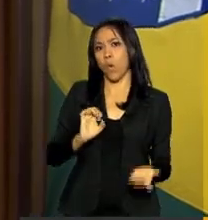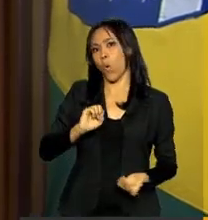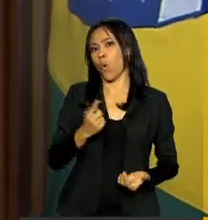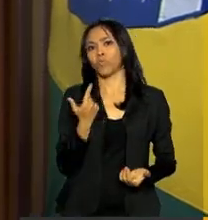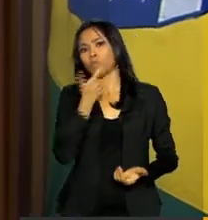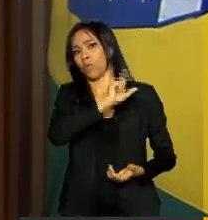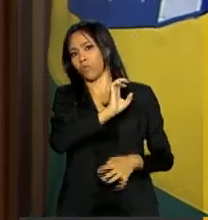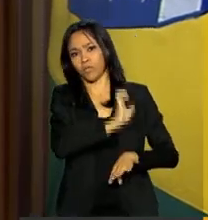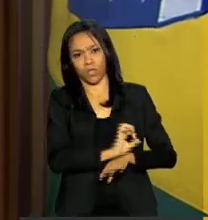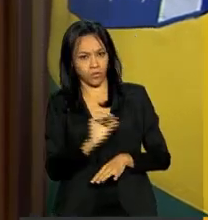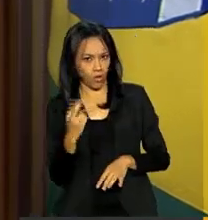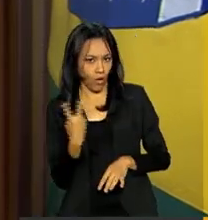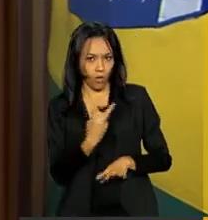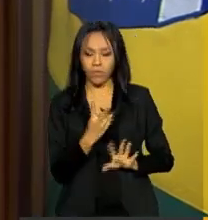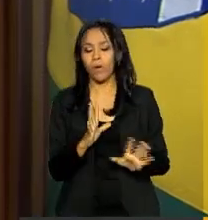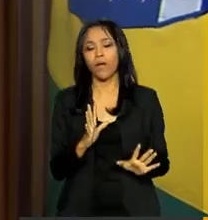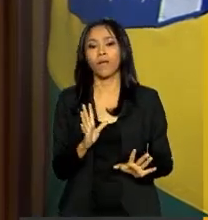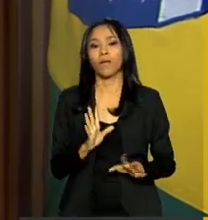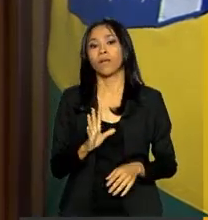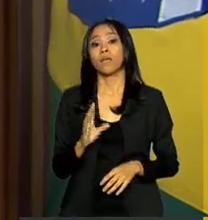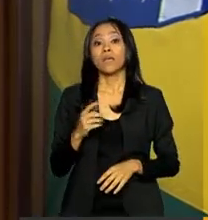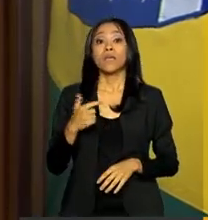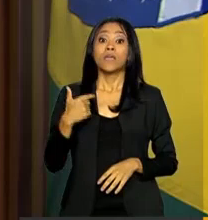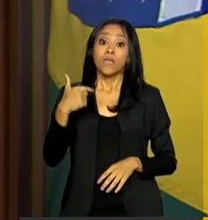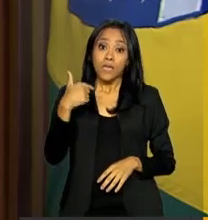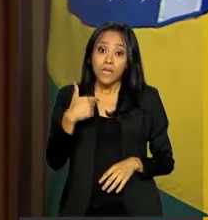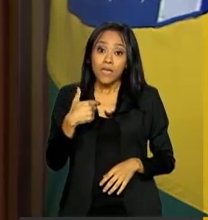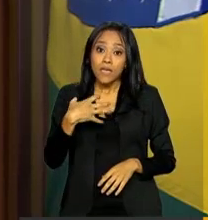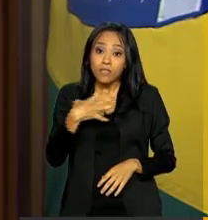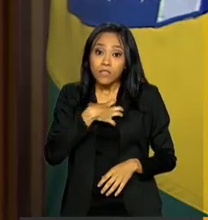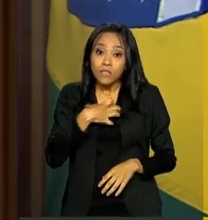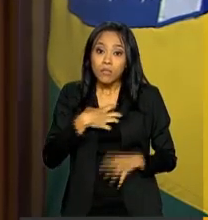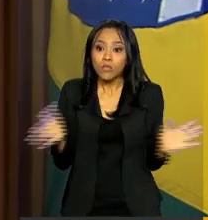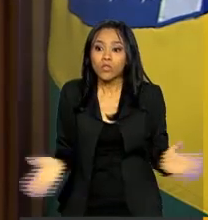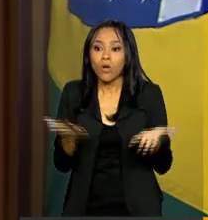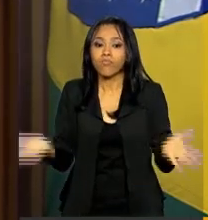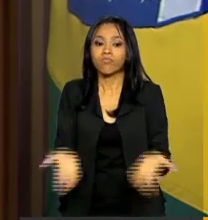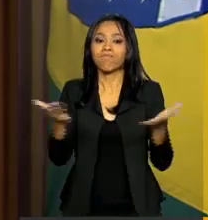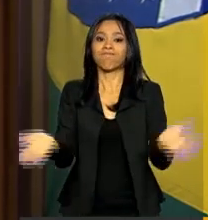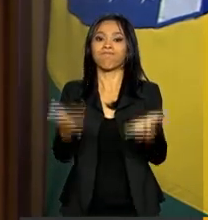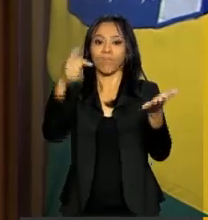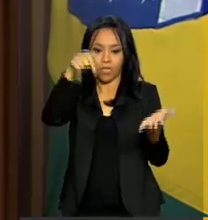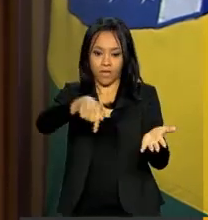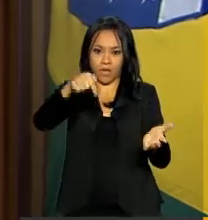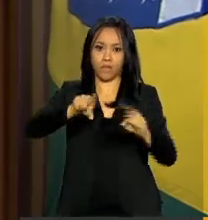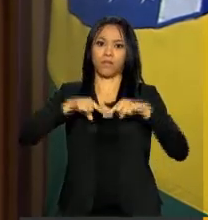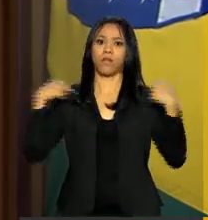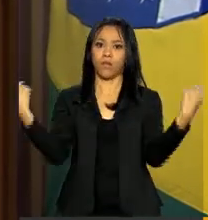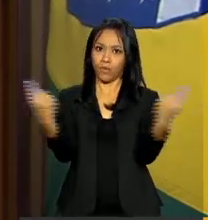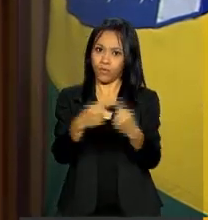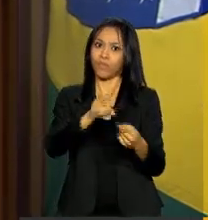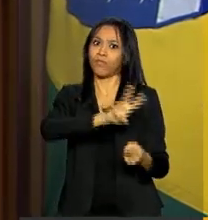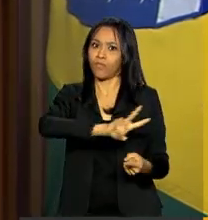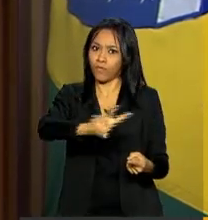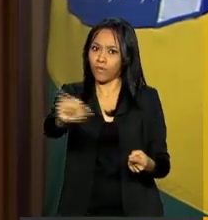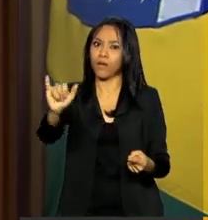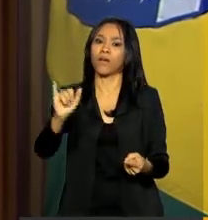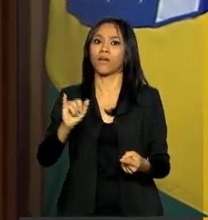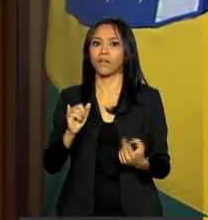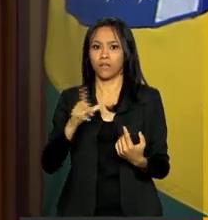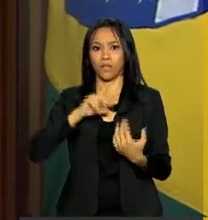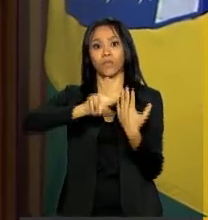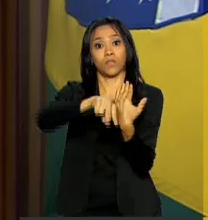estado b e esta motivação se me permitem dizer assim que esta própria reunião deve produzir